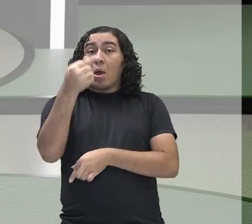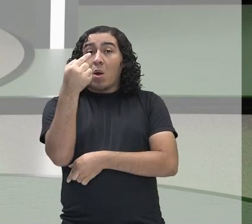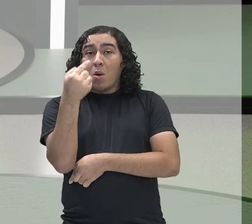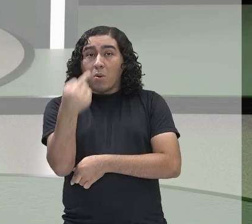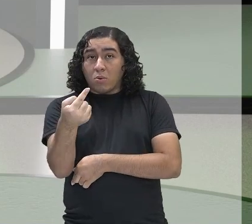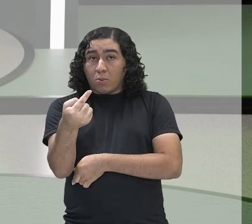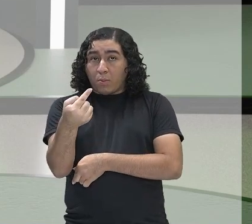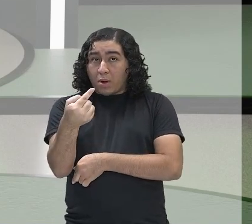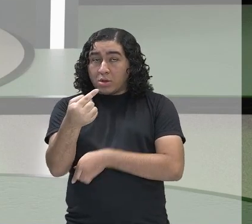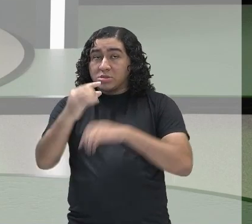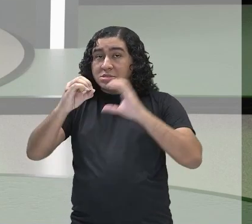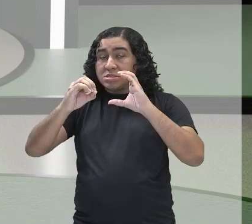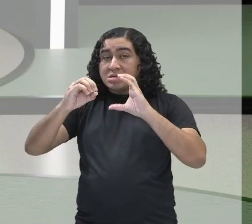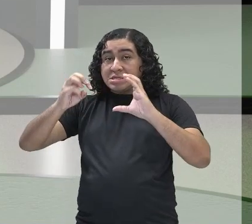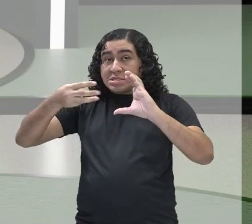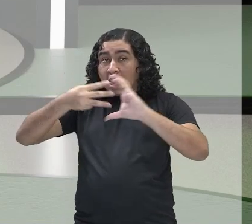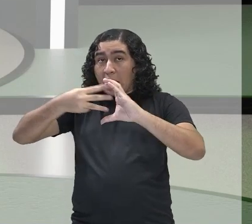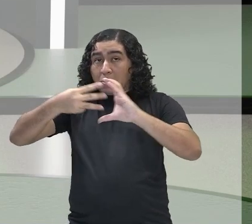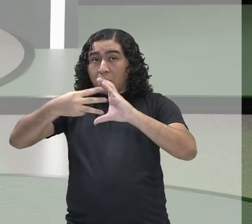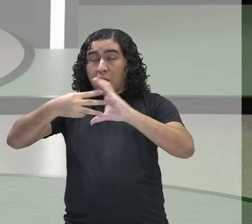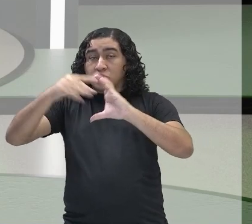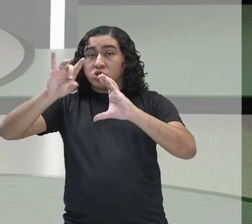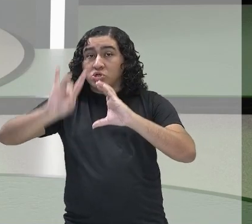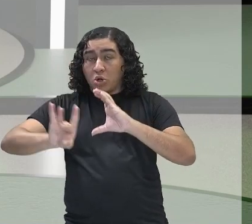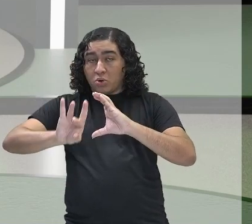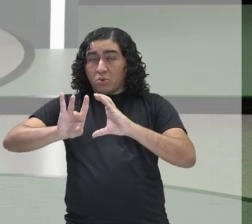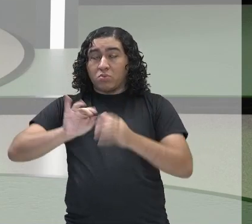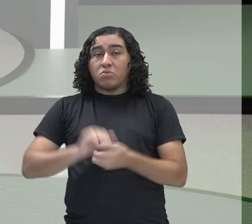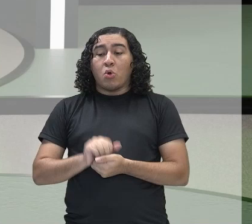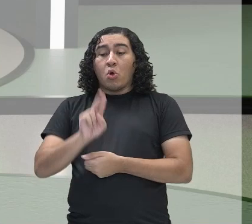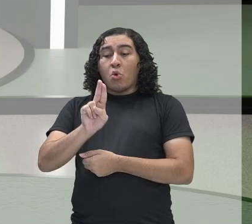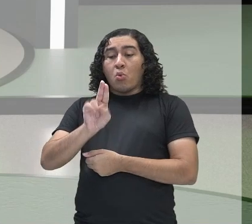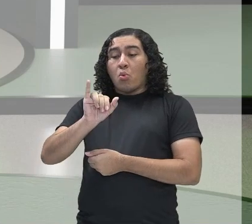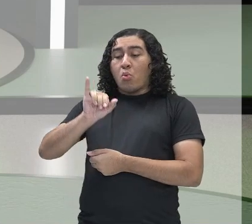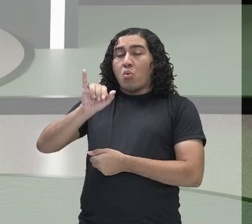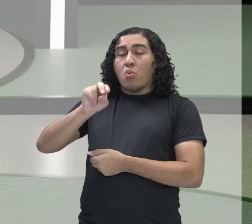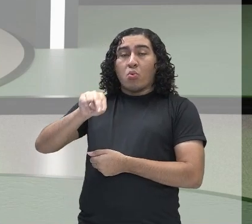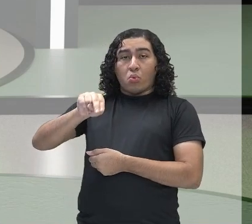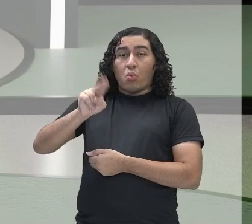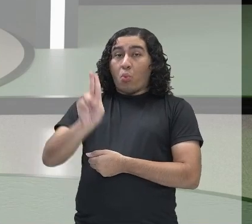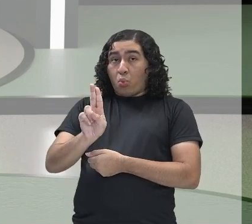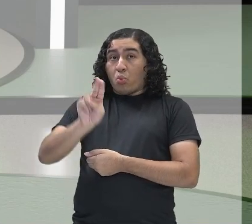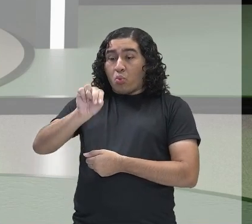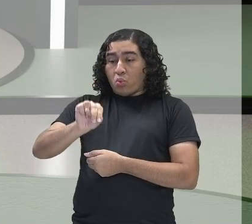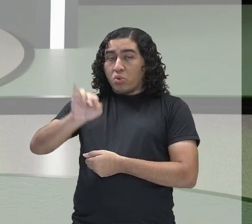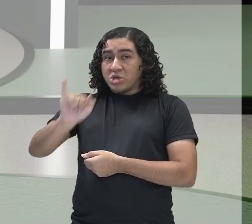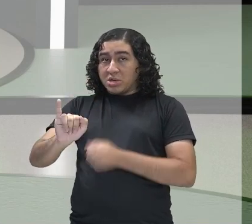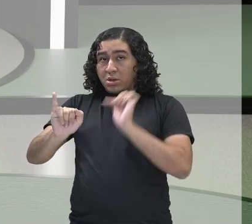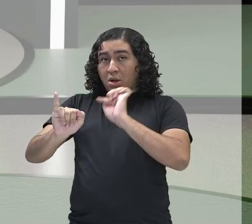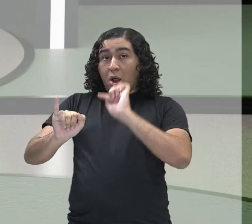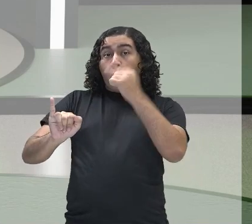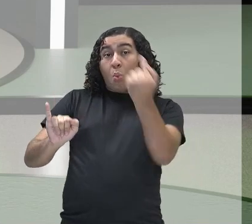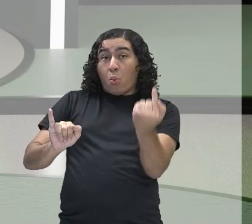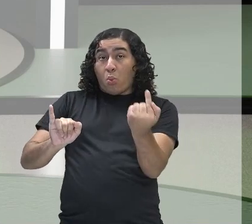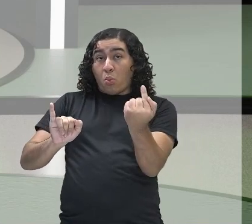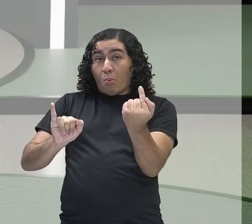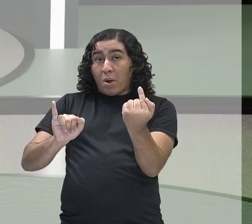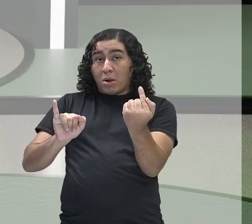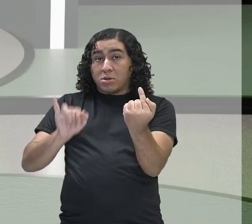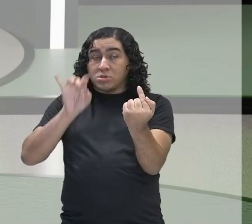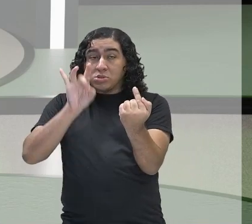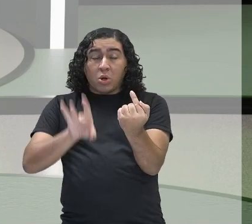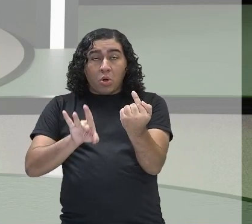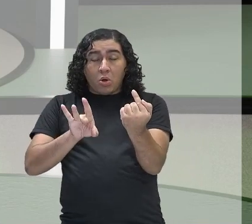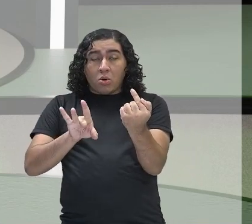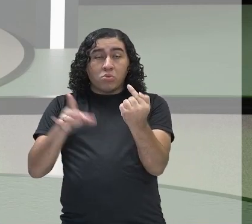a gente observa essa palavra unicelulares un Vem de um Então as bactérias elas apresentam somente uma única